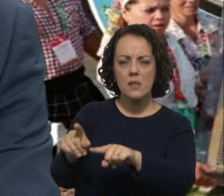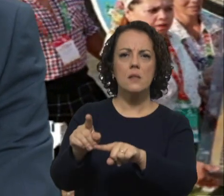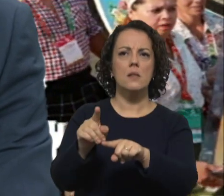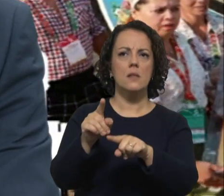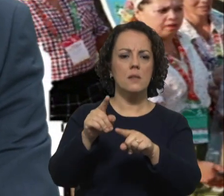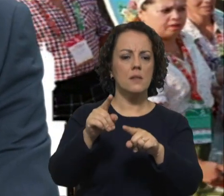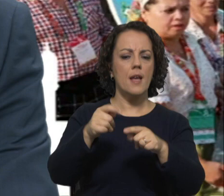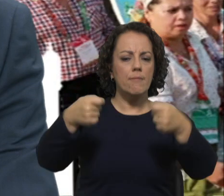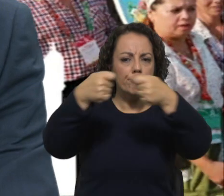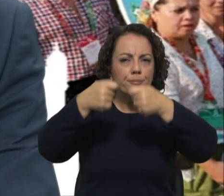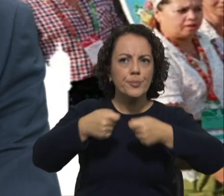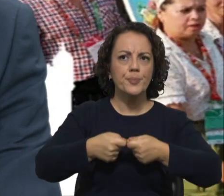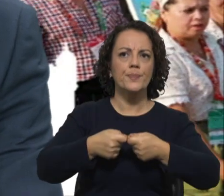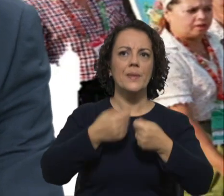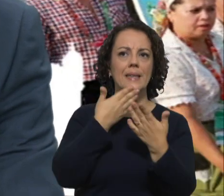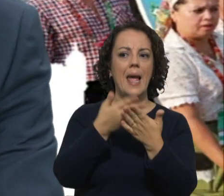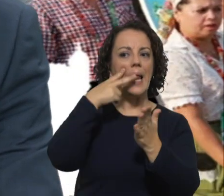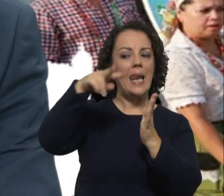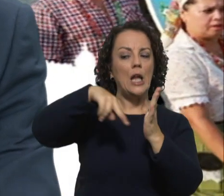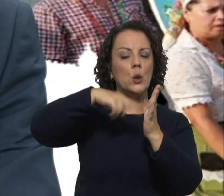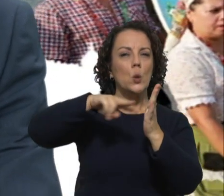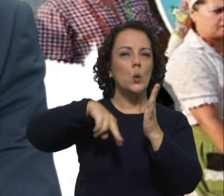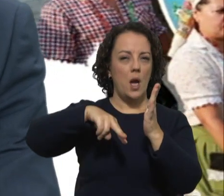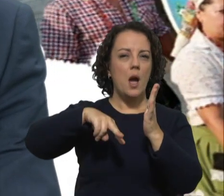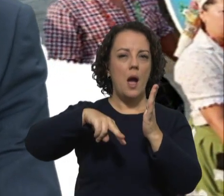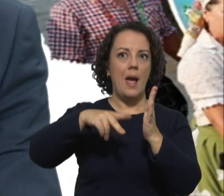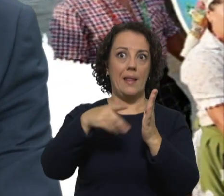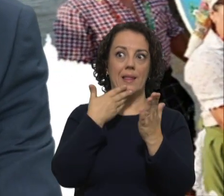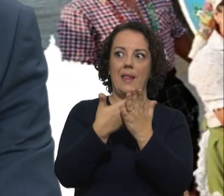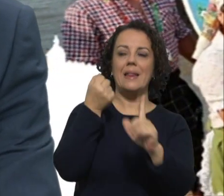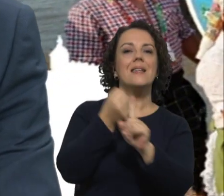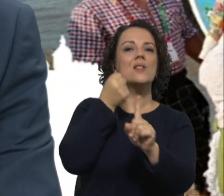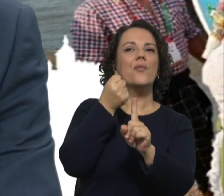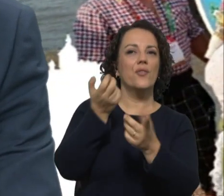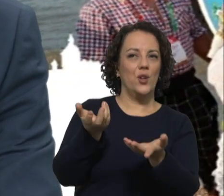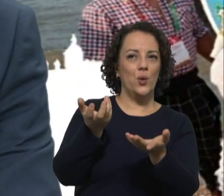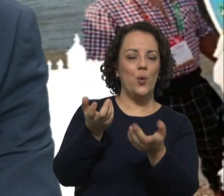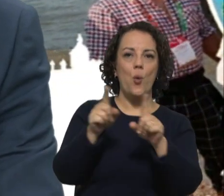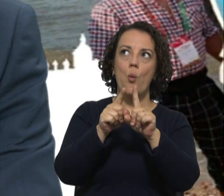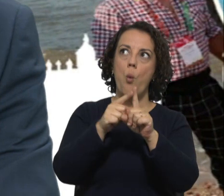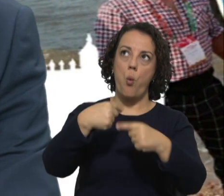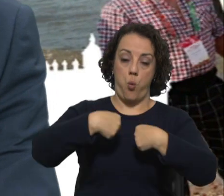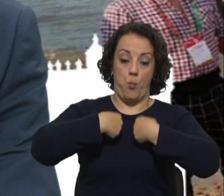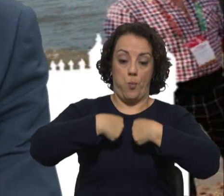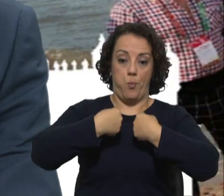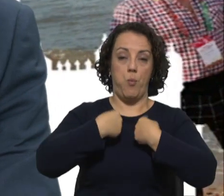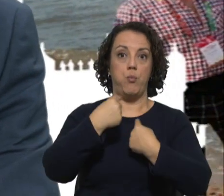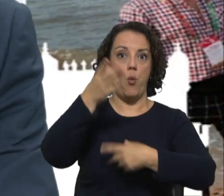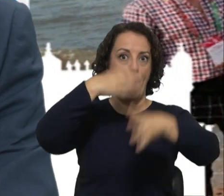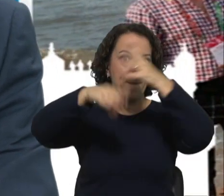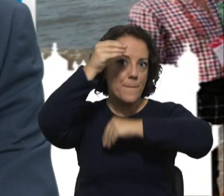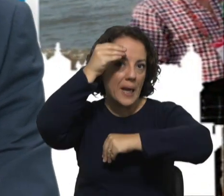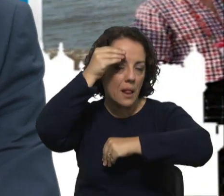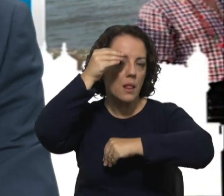leitura crítica, nesse sentido, é o grande desafio. Isto é, que eu aprenda, que todos aprendamos a